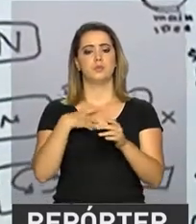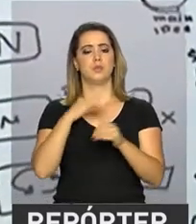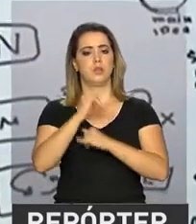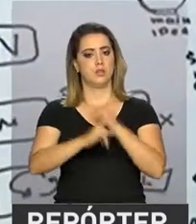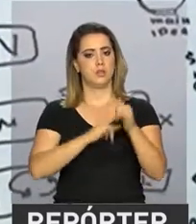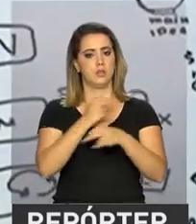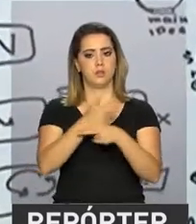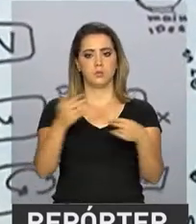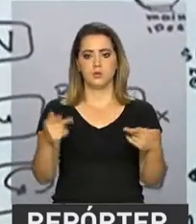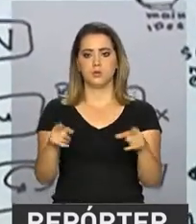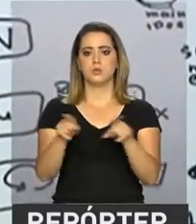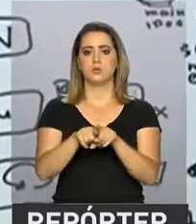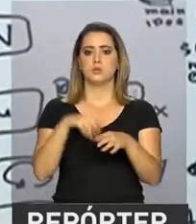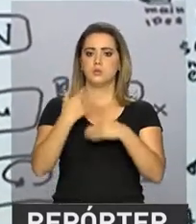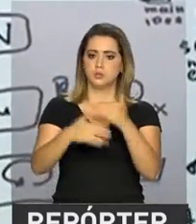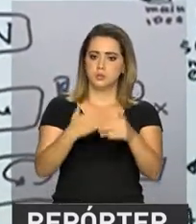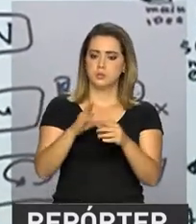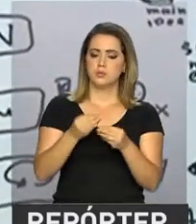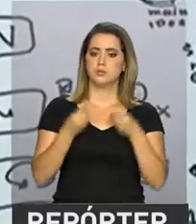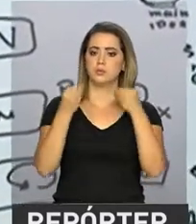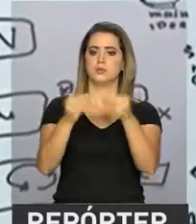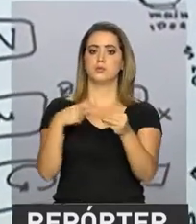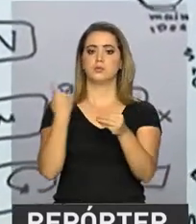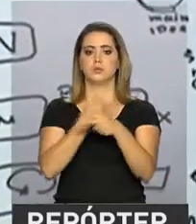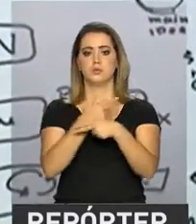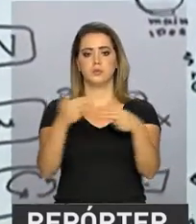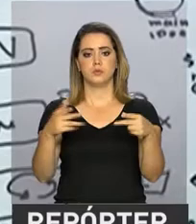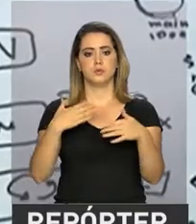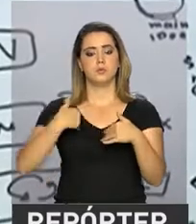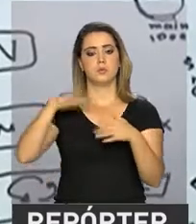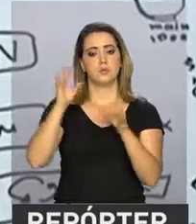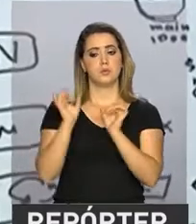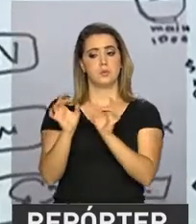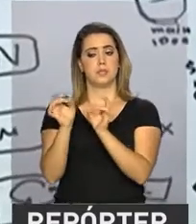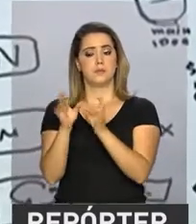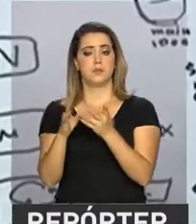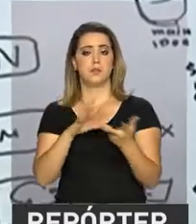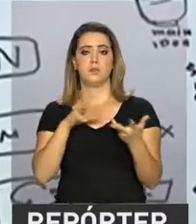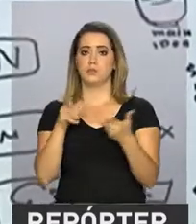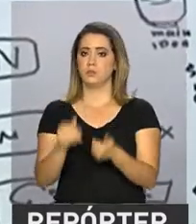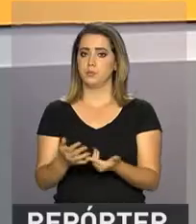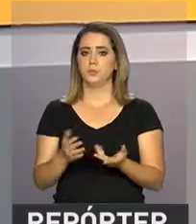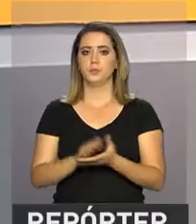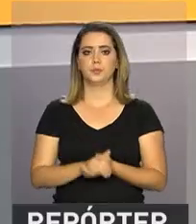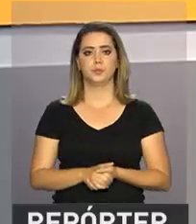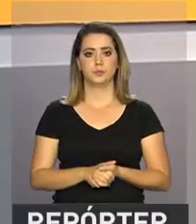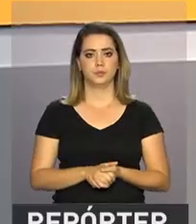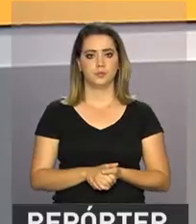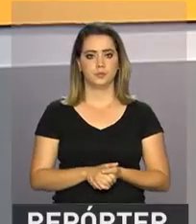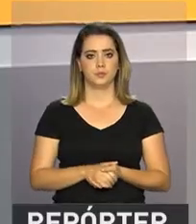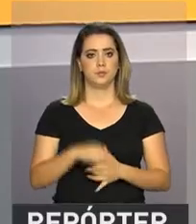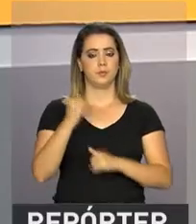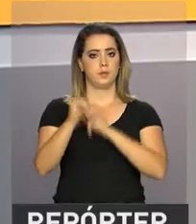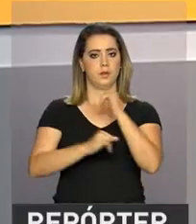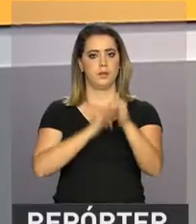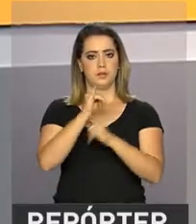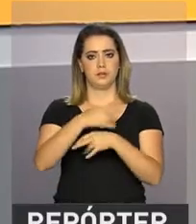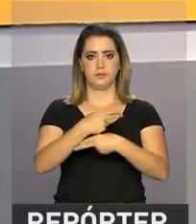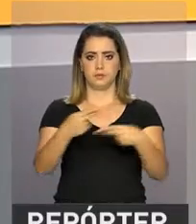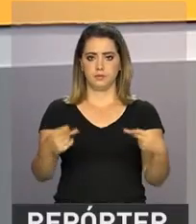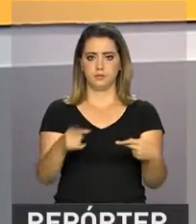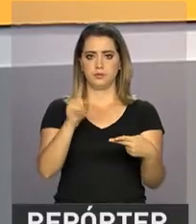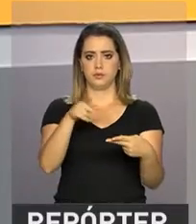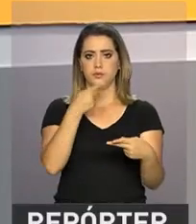coisas, os produtos e processos, vai garantir que nossos produtos tenham mais competitividade no mercado. A internet das